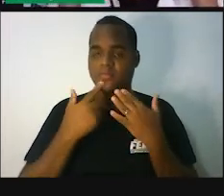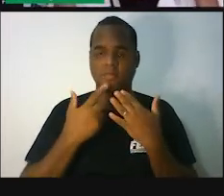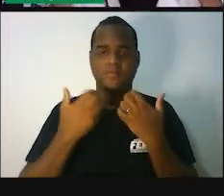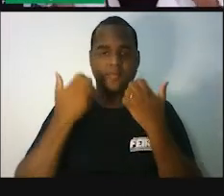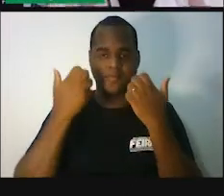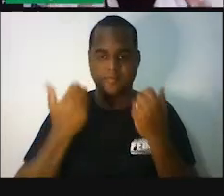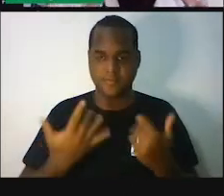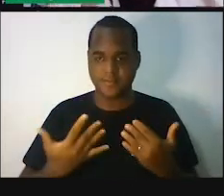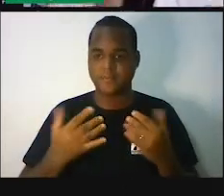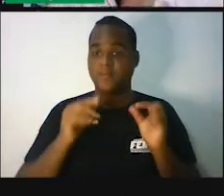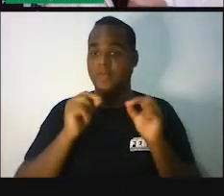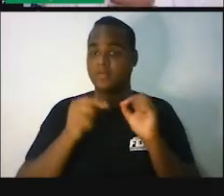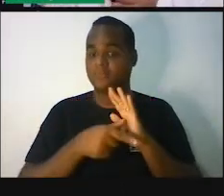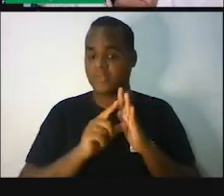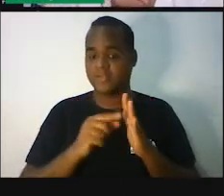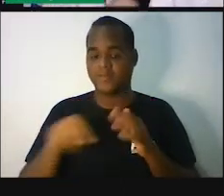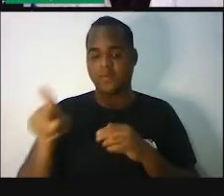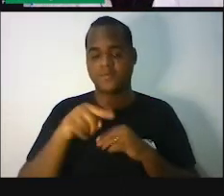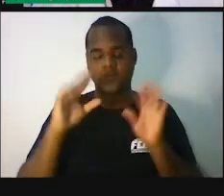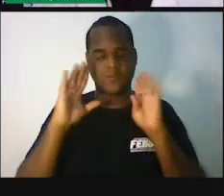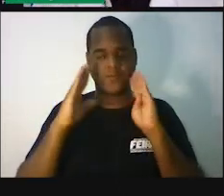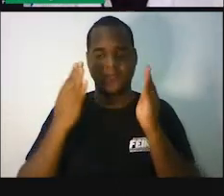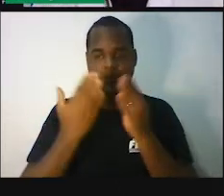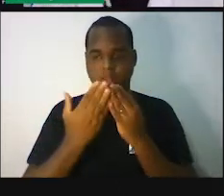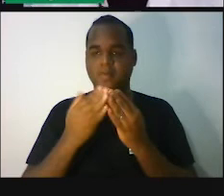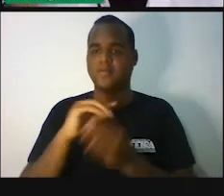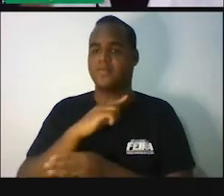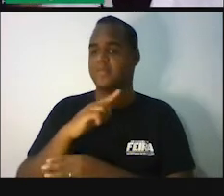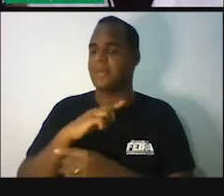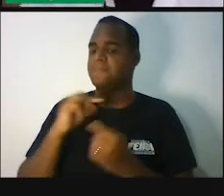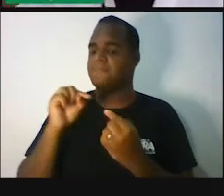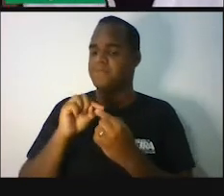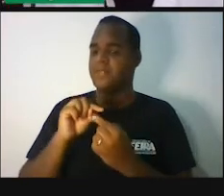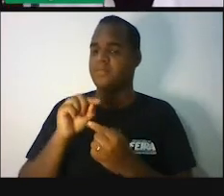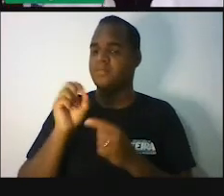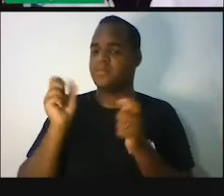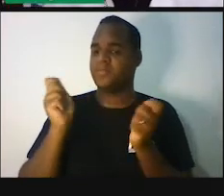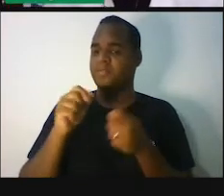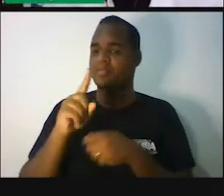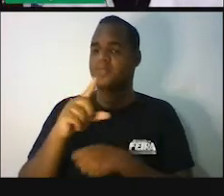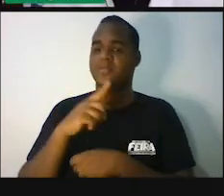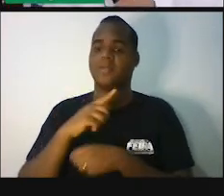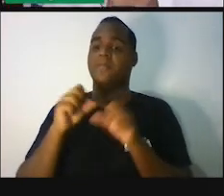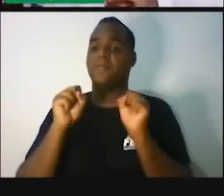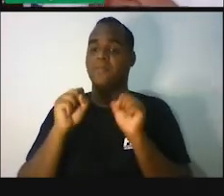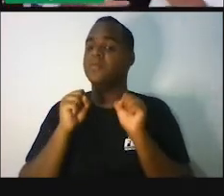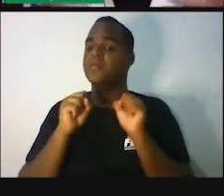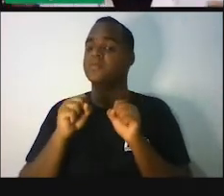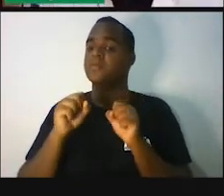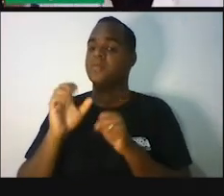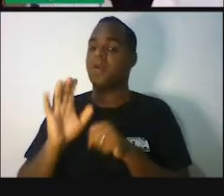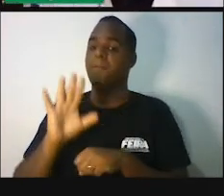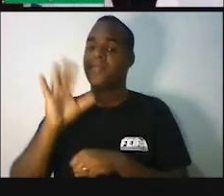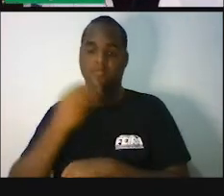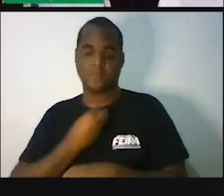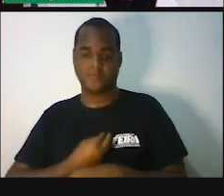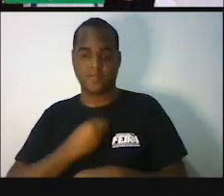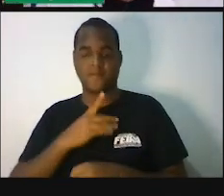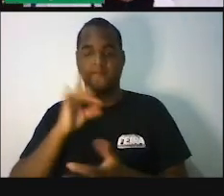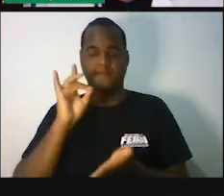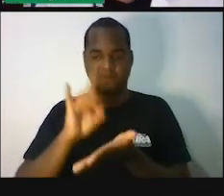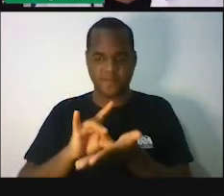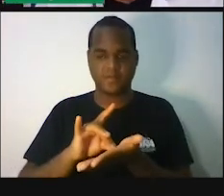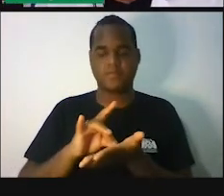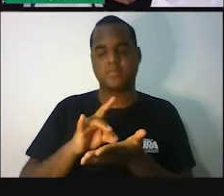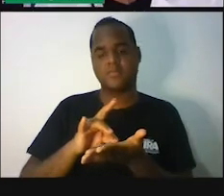de a gente focar nessa situação, que é uma situação que pode acontecer na vida real, vamos